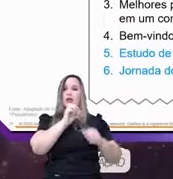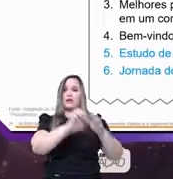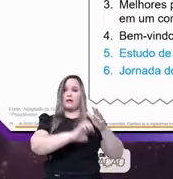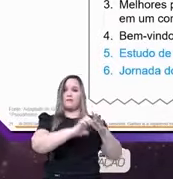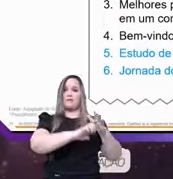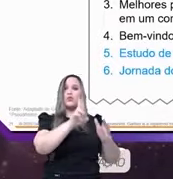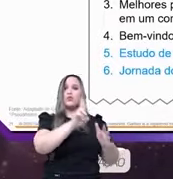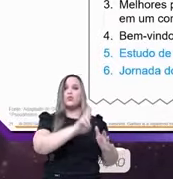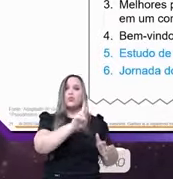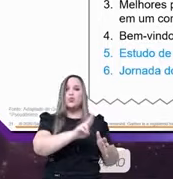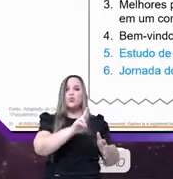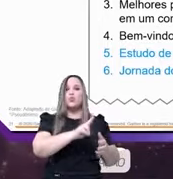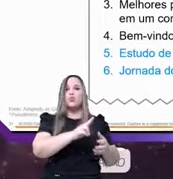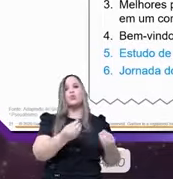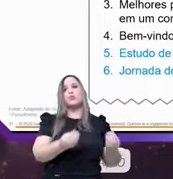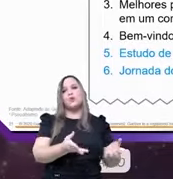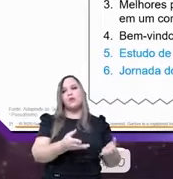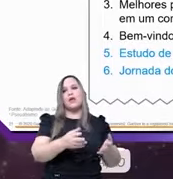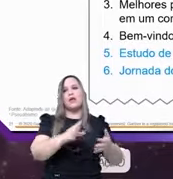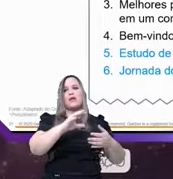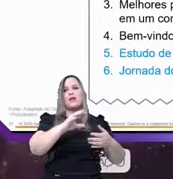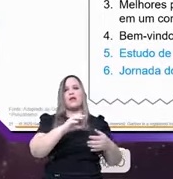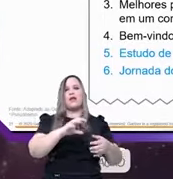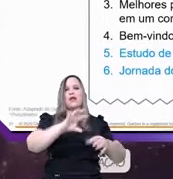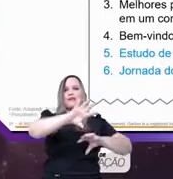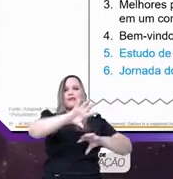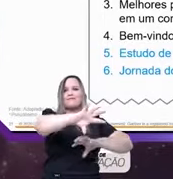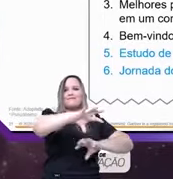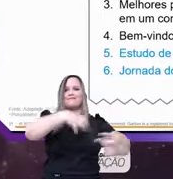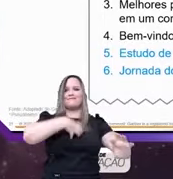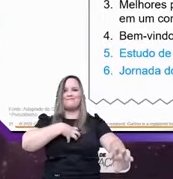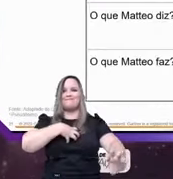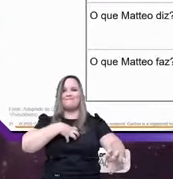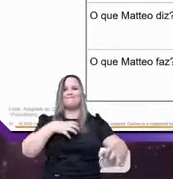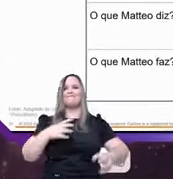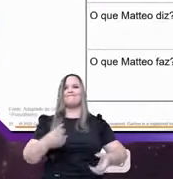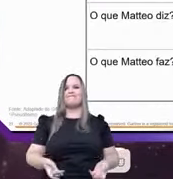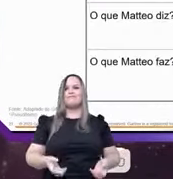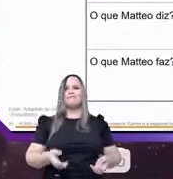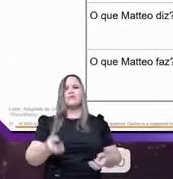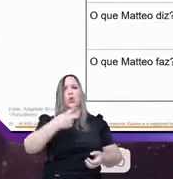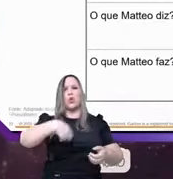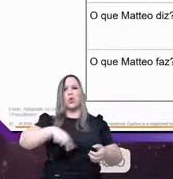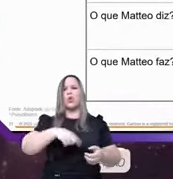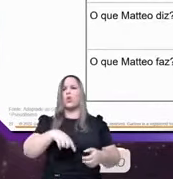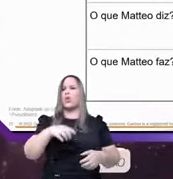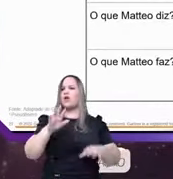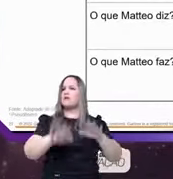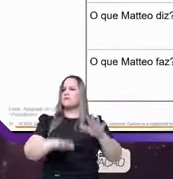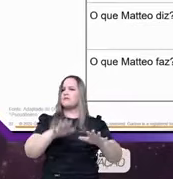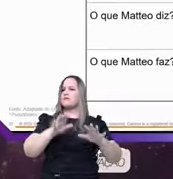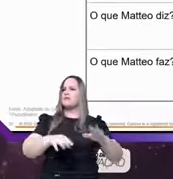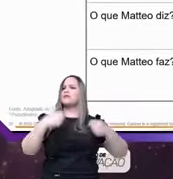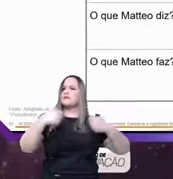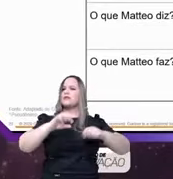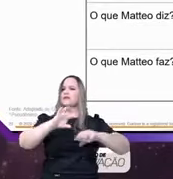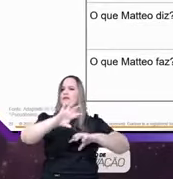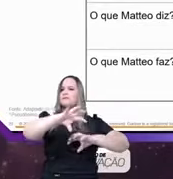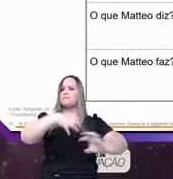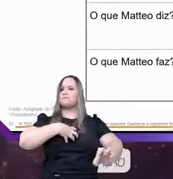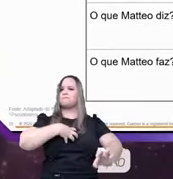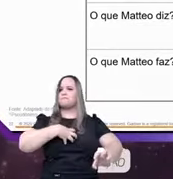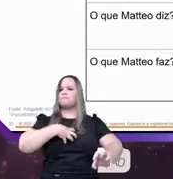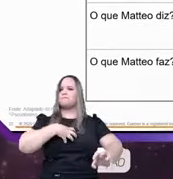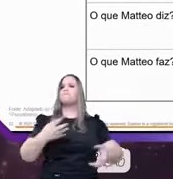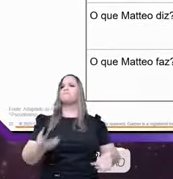exemplo, é um mapa de empatia. Porque, assim, nós presumimos muito e sabemos pouco das outras pessoas.